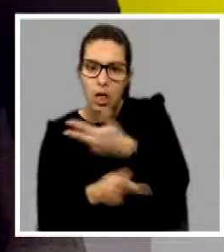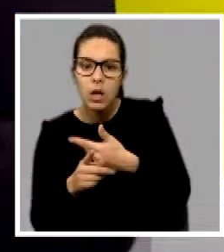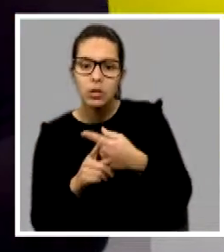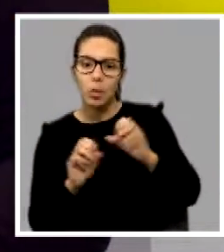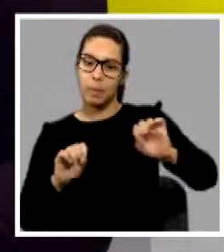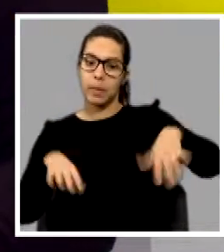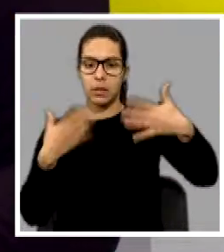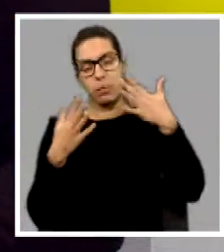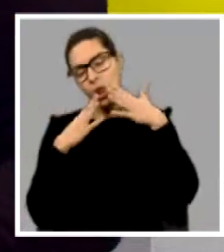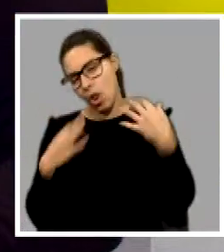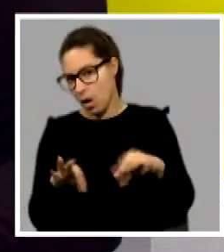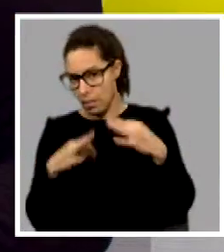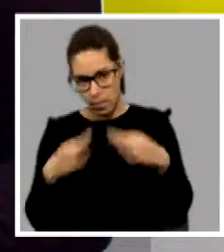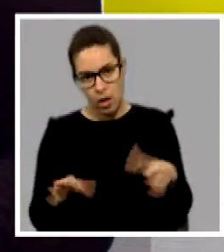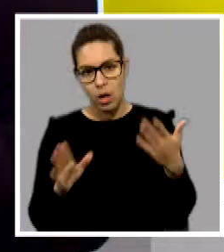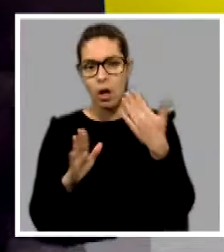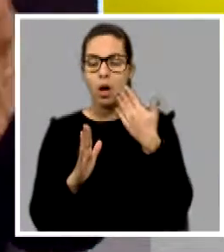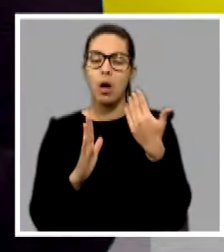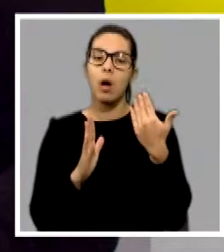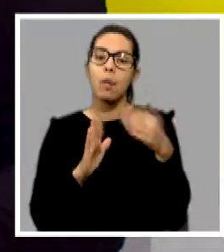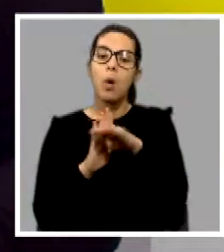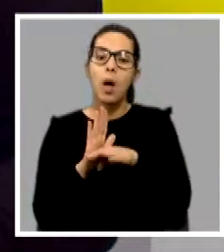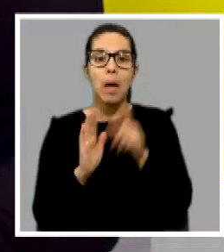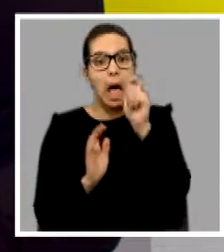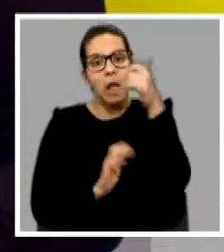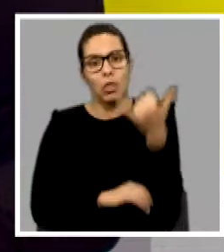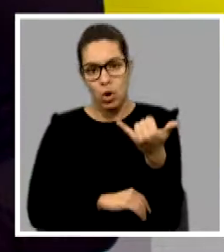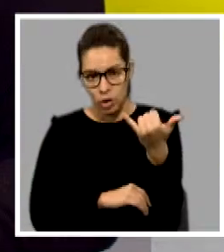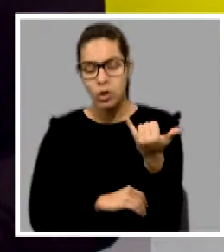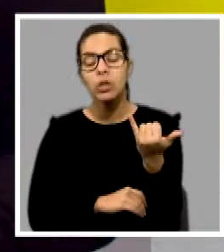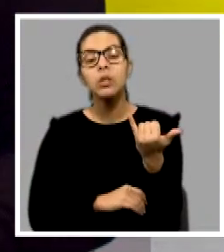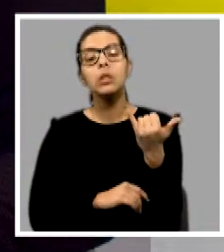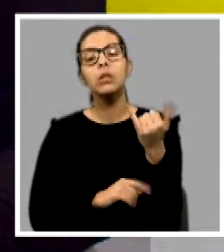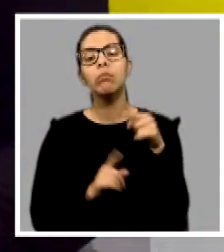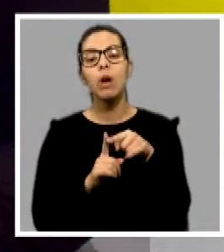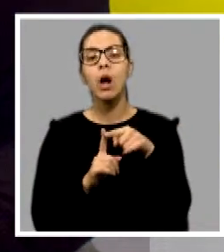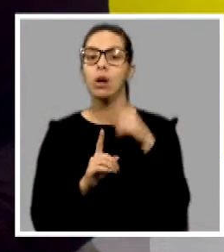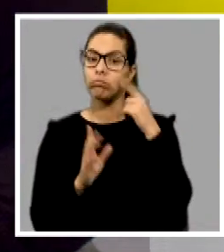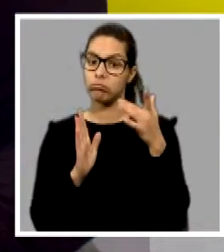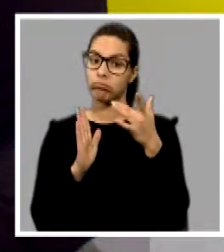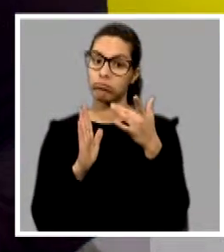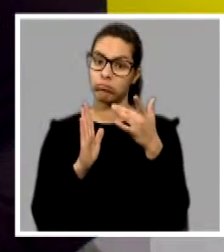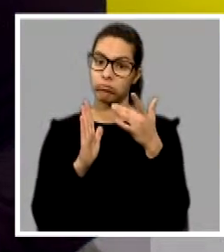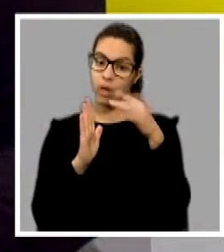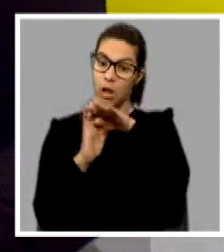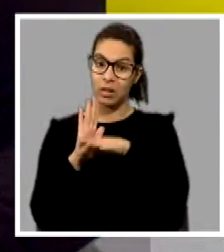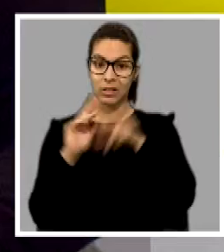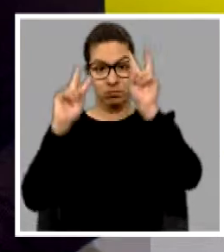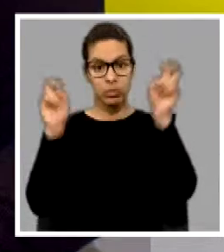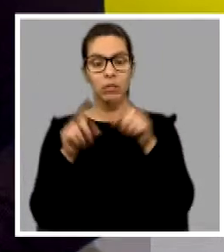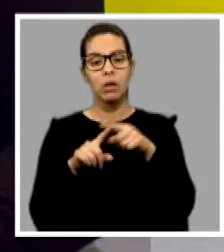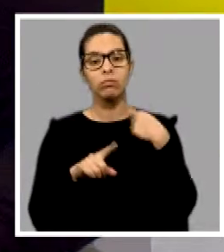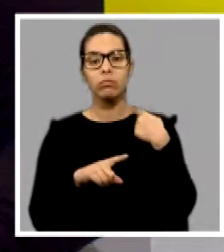críticas que o programa de início teve, como percebem, é normal, não é? Este programa, o espaço é dois, mas a rubrica